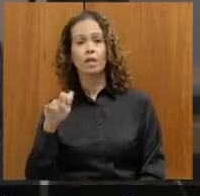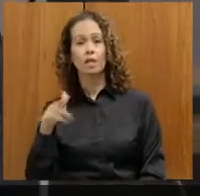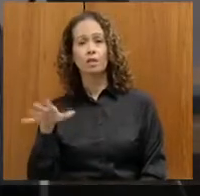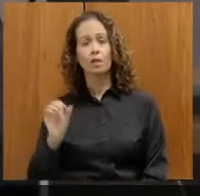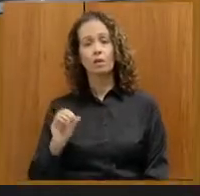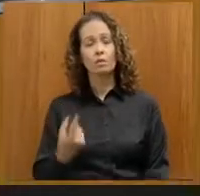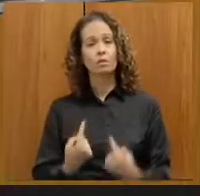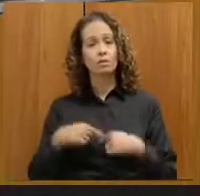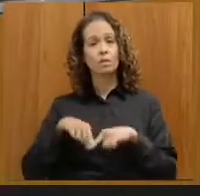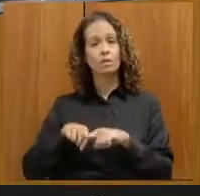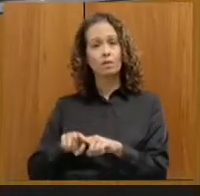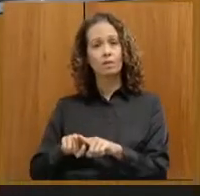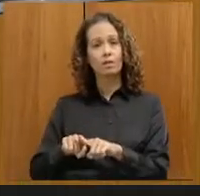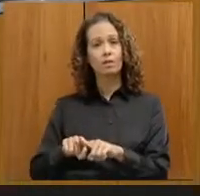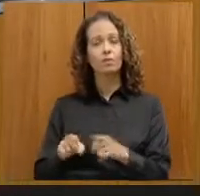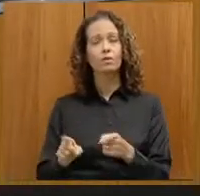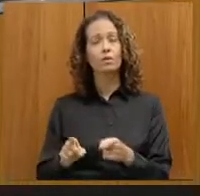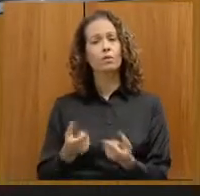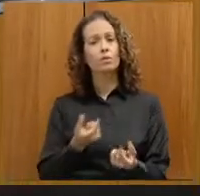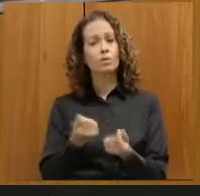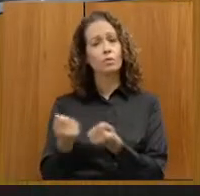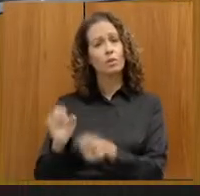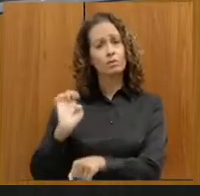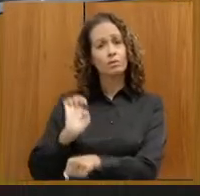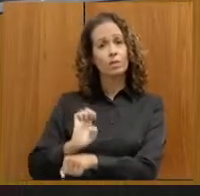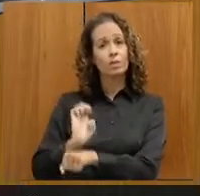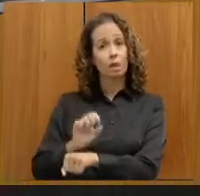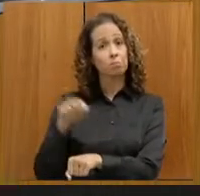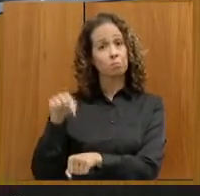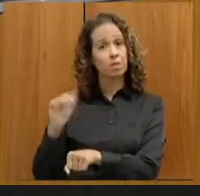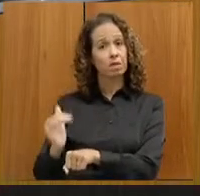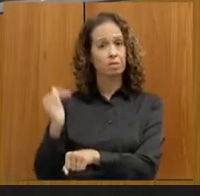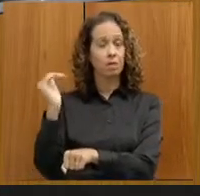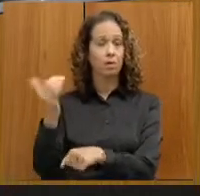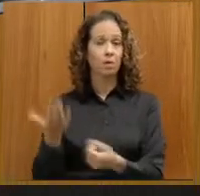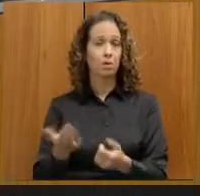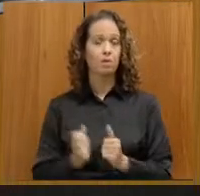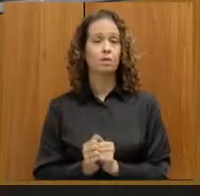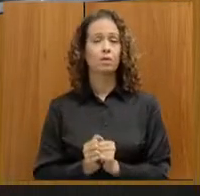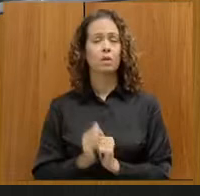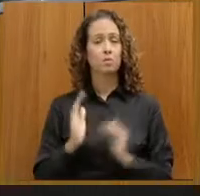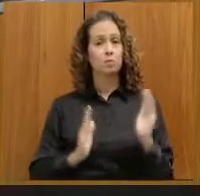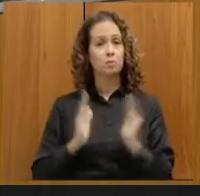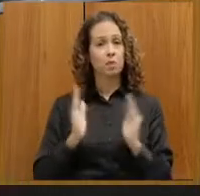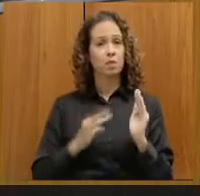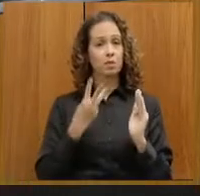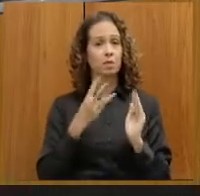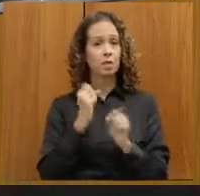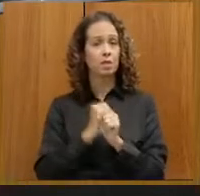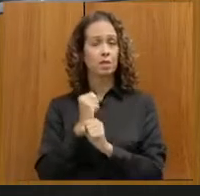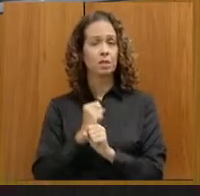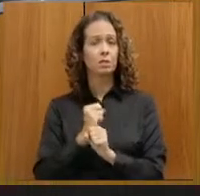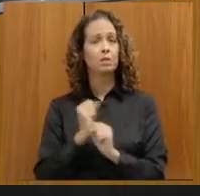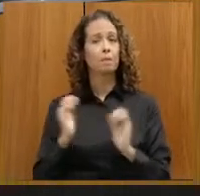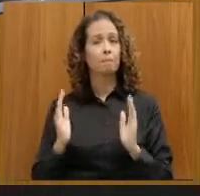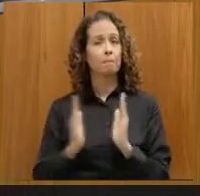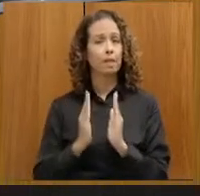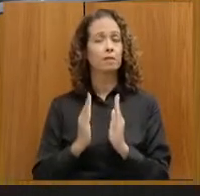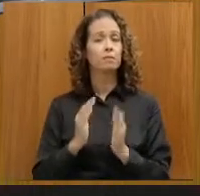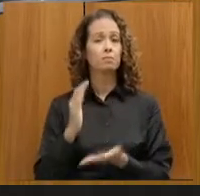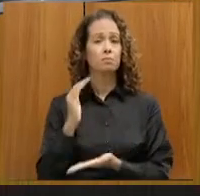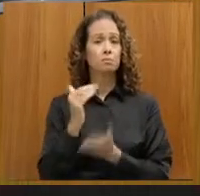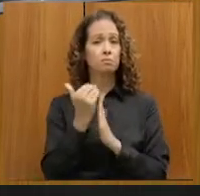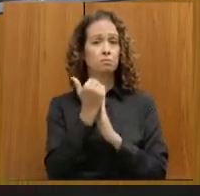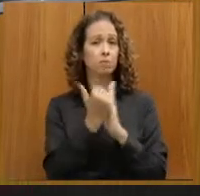para o ente o maior que o estado e aí eu vejo em menos de três anos mesmo com um orçamento